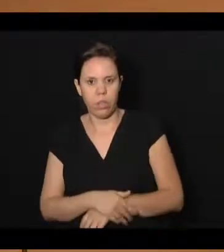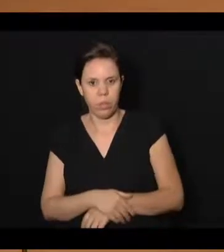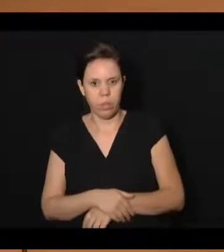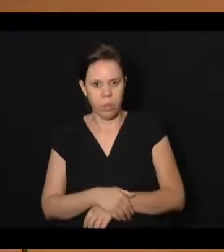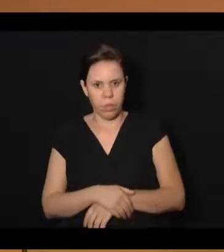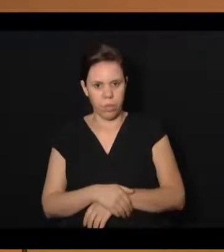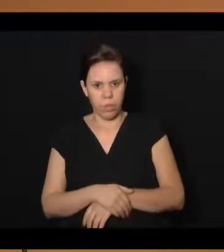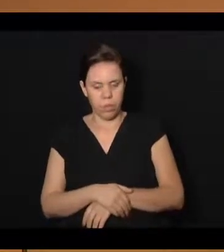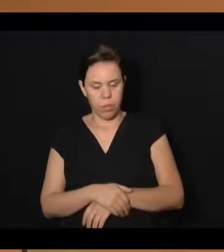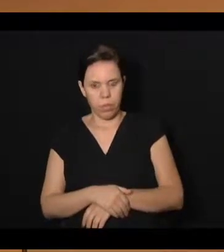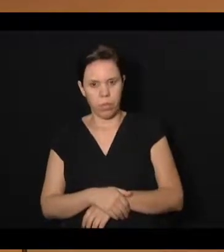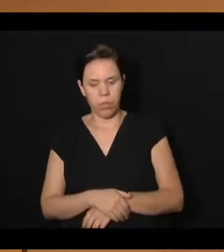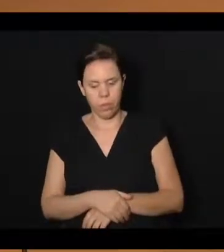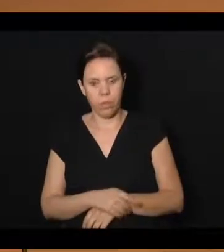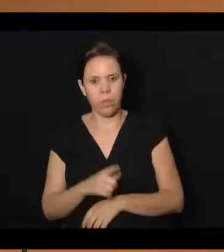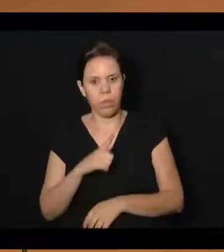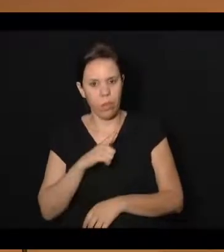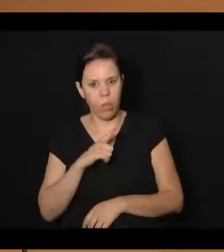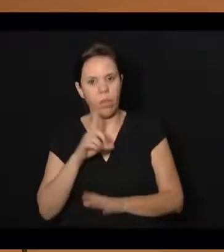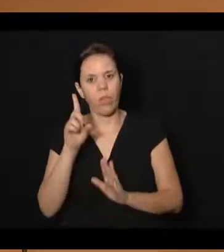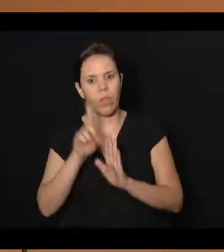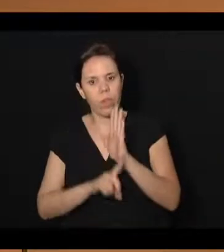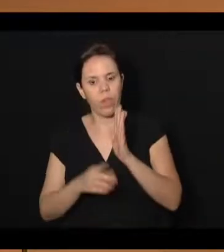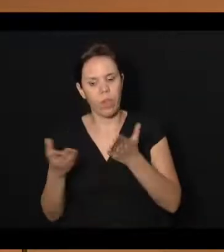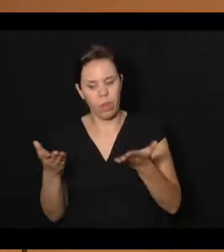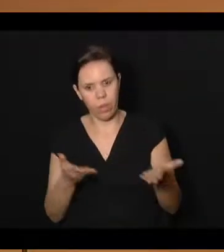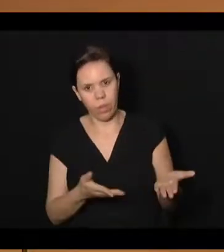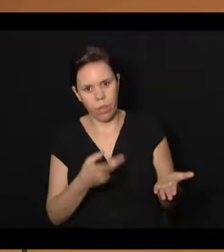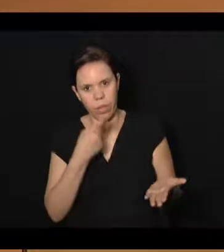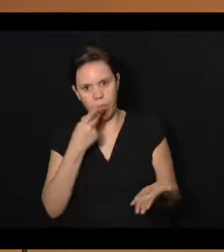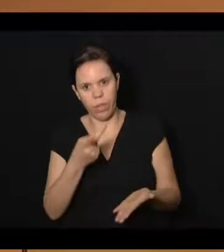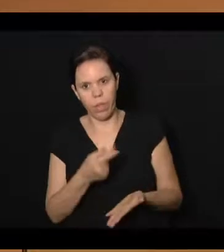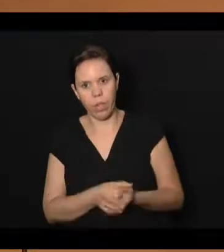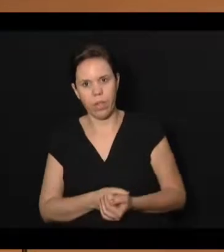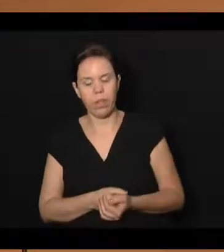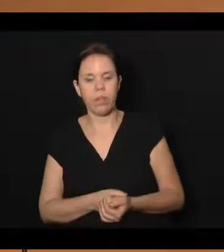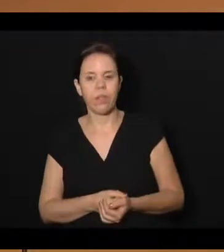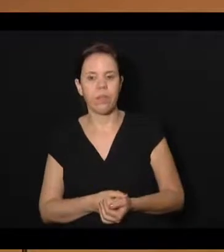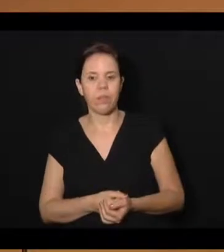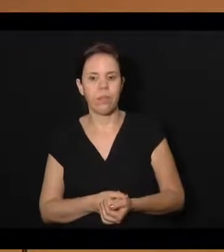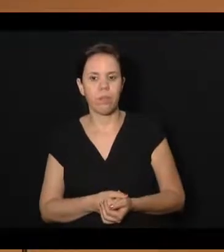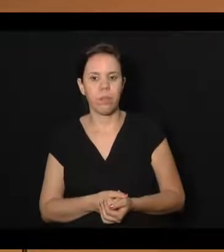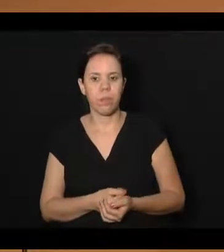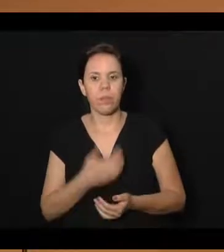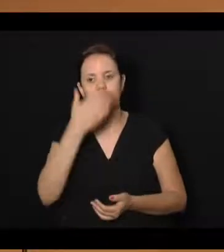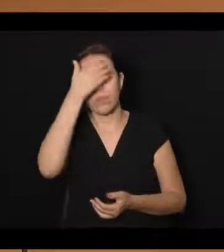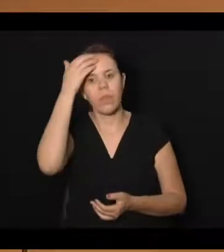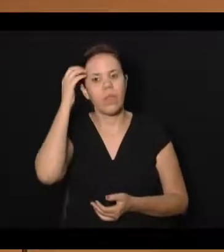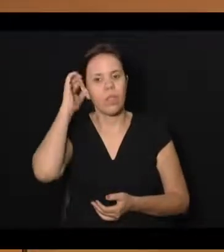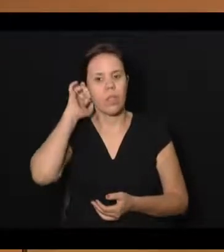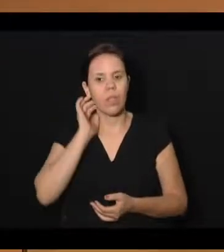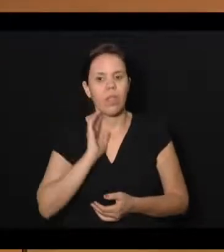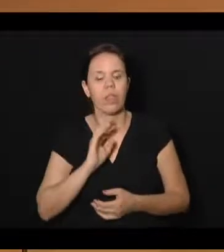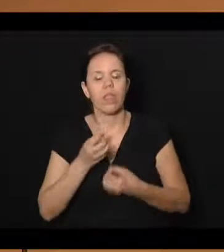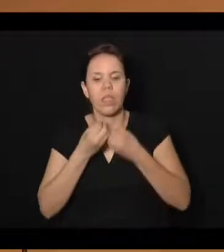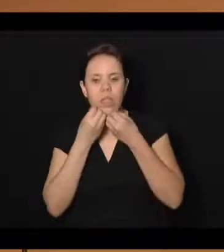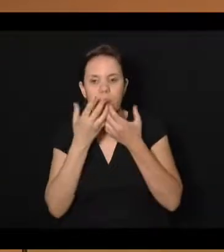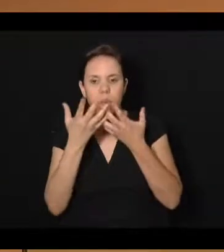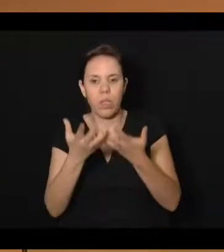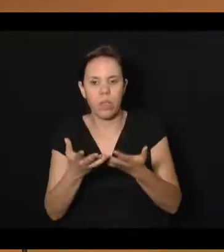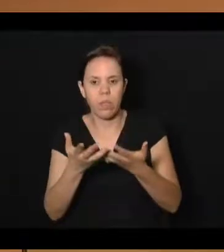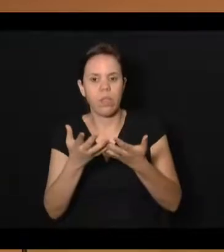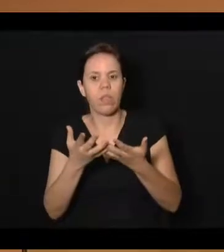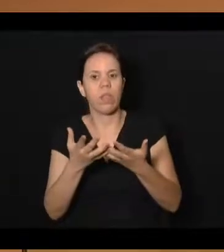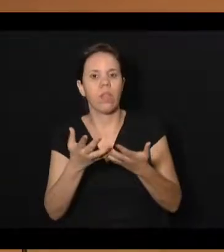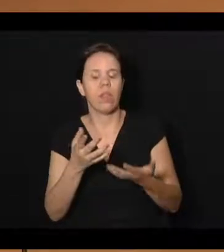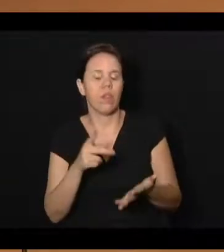assim mais tem que ter esse direito de vir aqui falar né e se expressar e falar realmente a realidade é